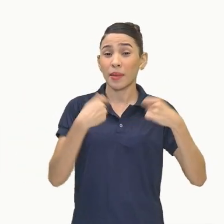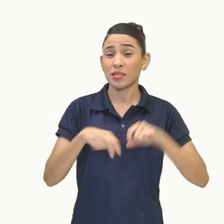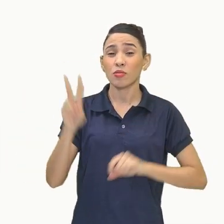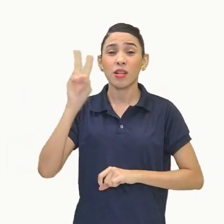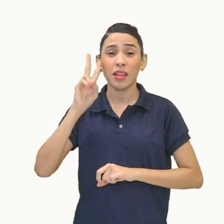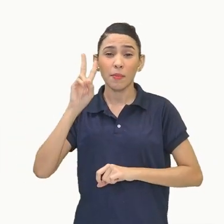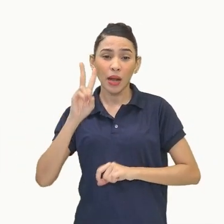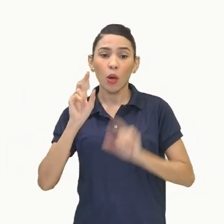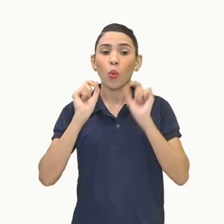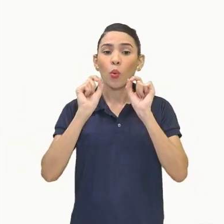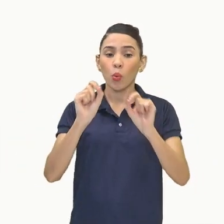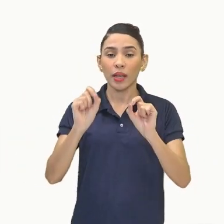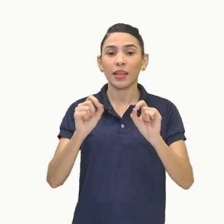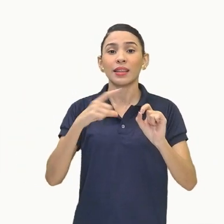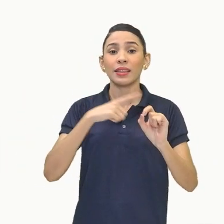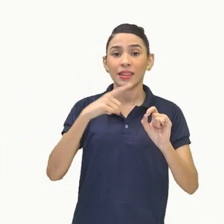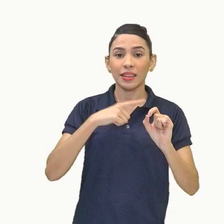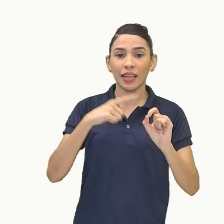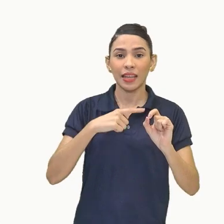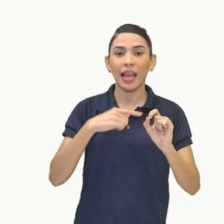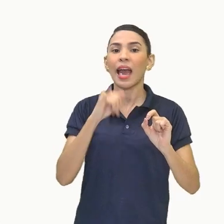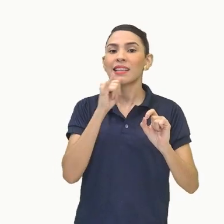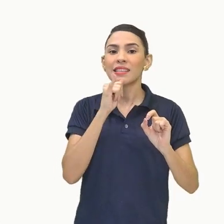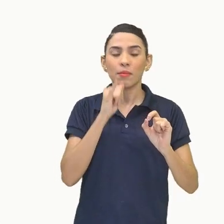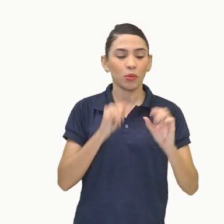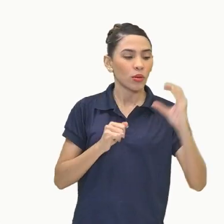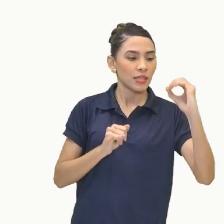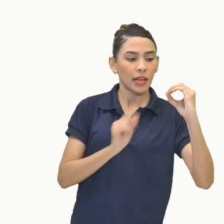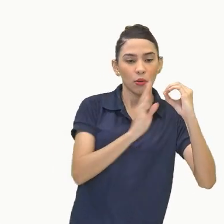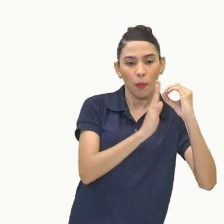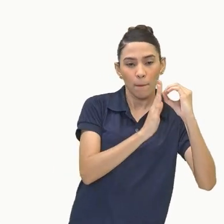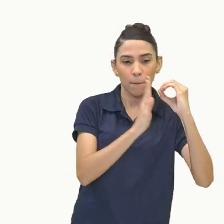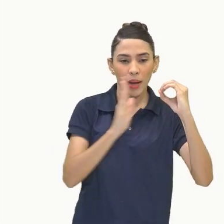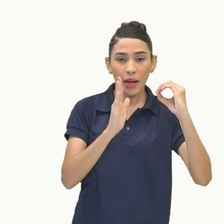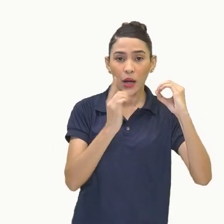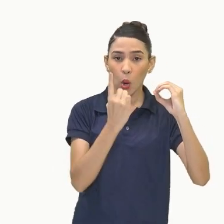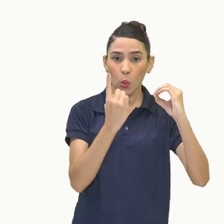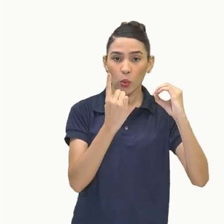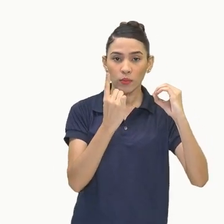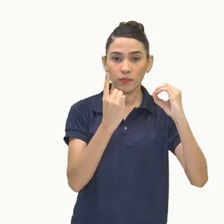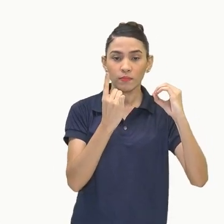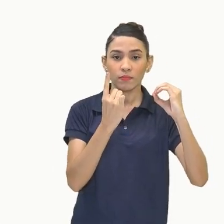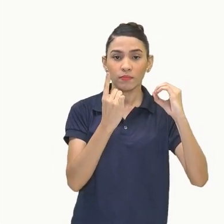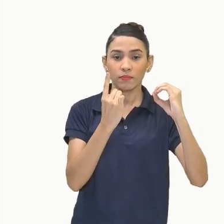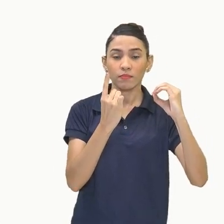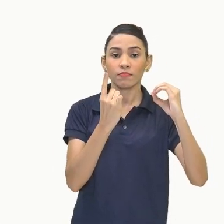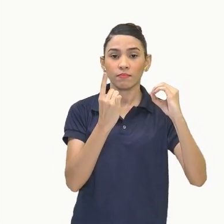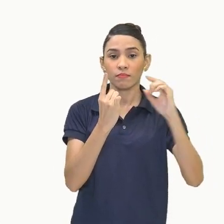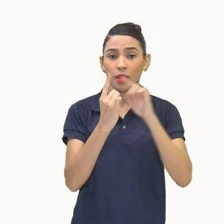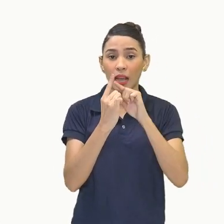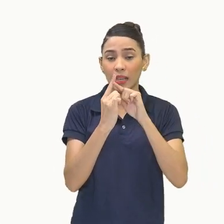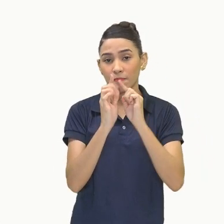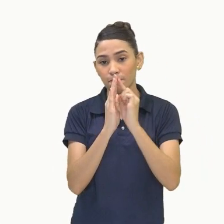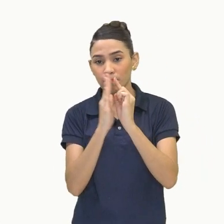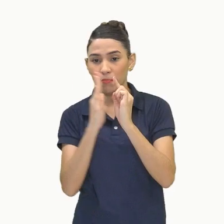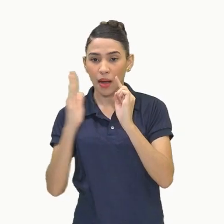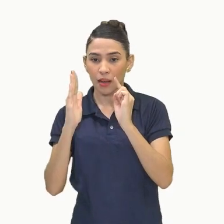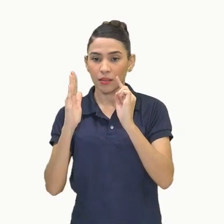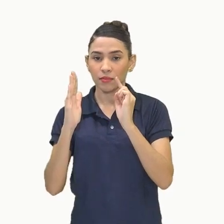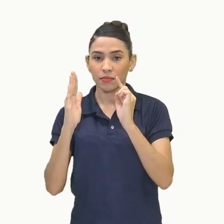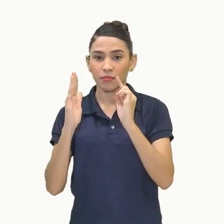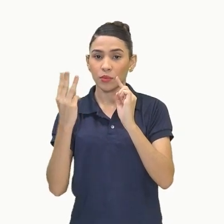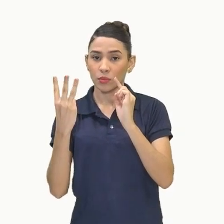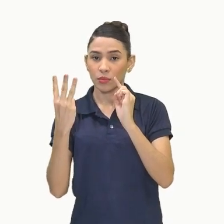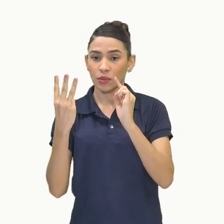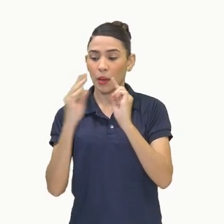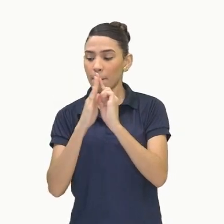aqui, eles vão ter exatamente a mesma distância, beleza? E aí, os números naturais eu tenho que sempre lembrar o seguinte,